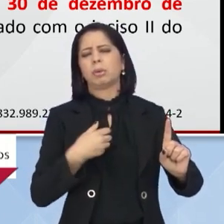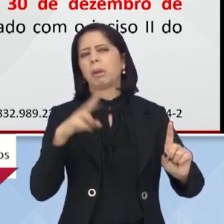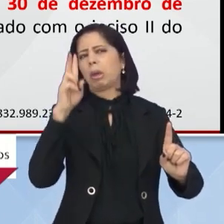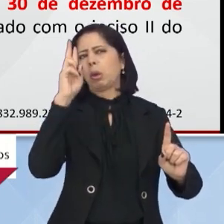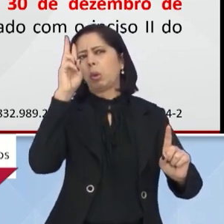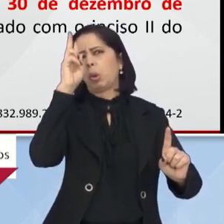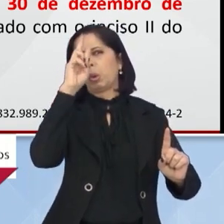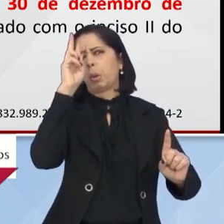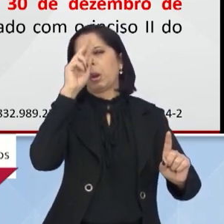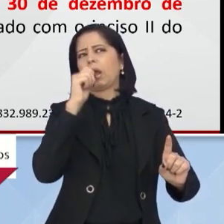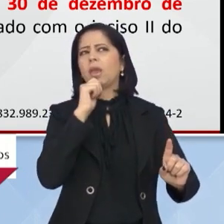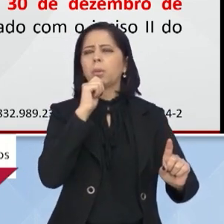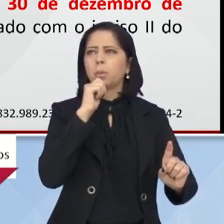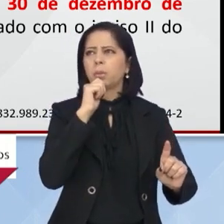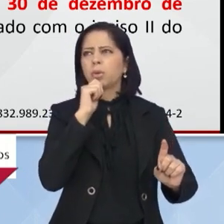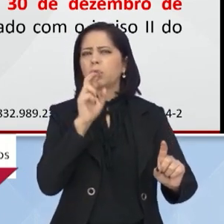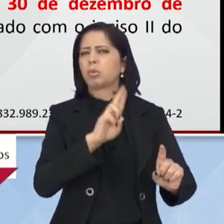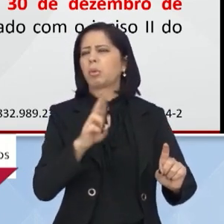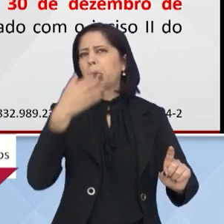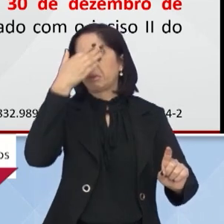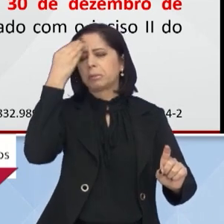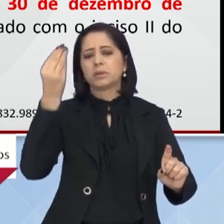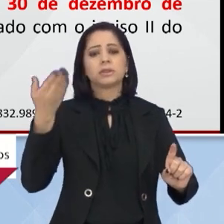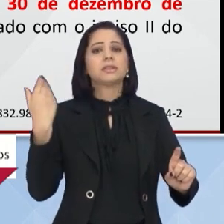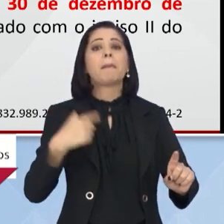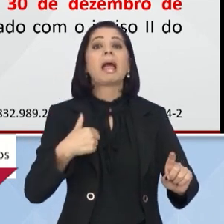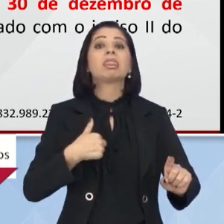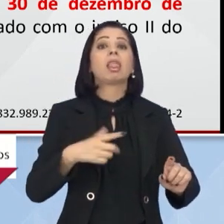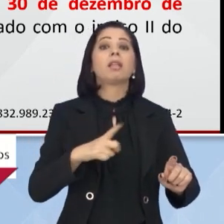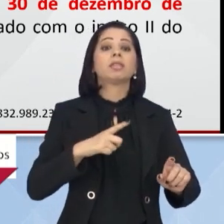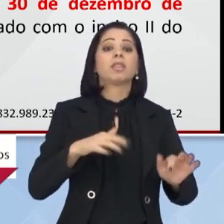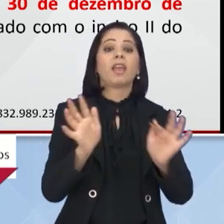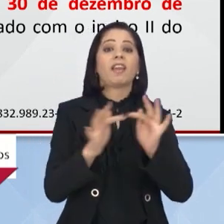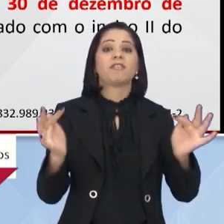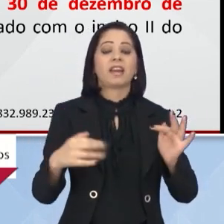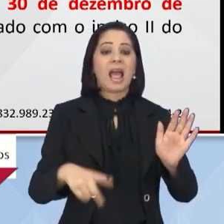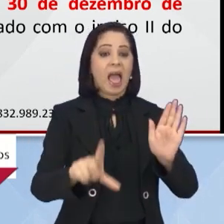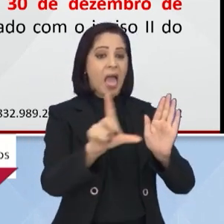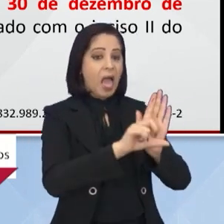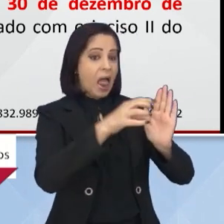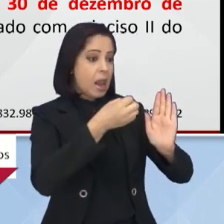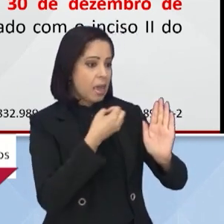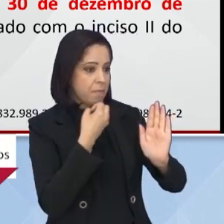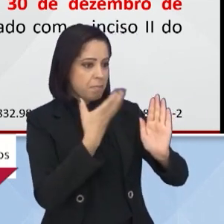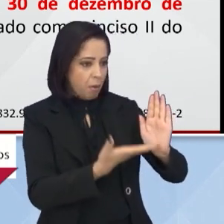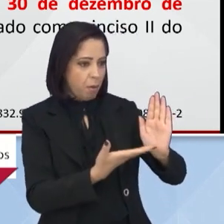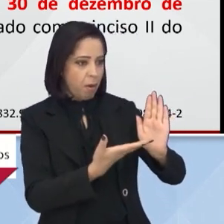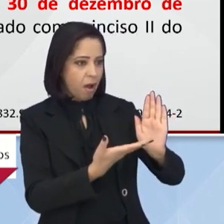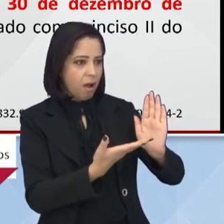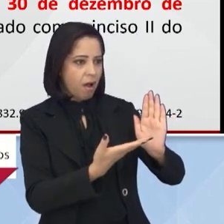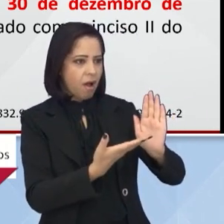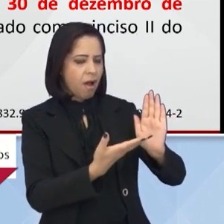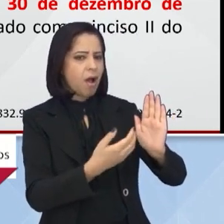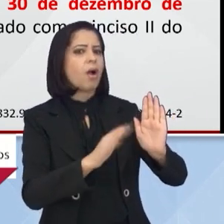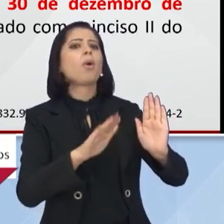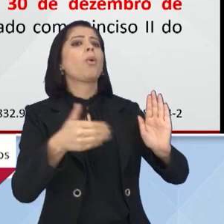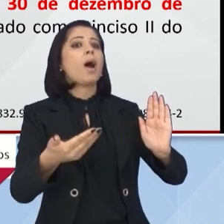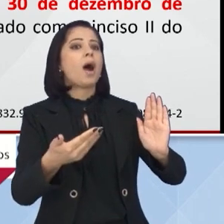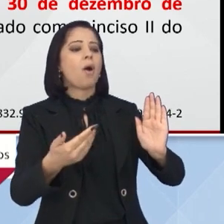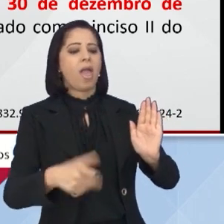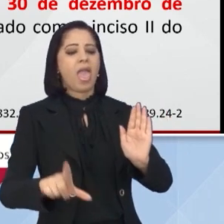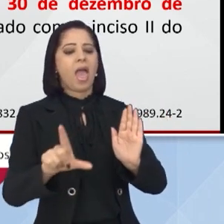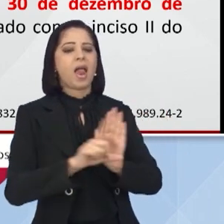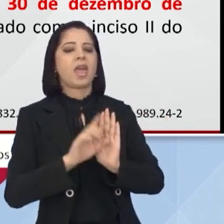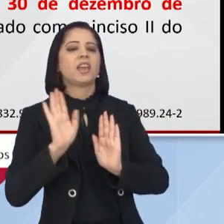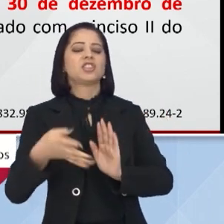recordo mas era mas havia um ditado que era o seguinte que era a lei boa é aquela lei que a gente conhece né que já tá bem usada